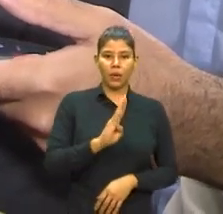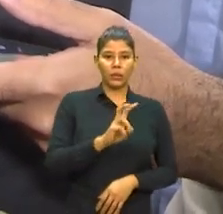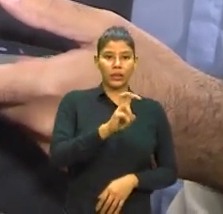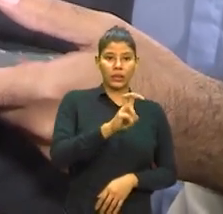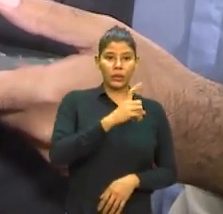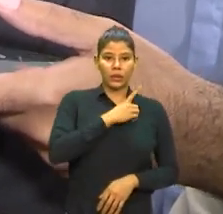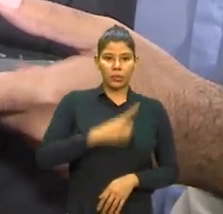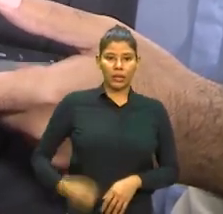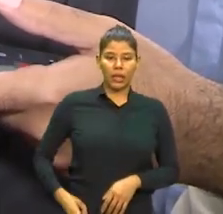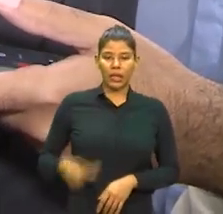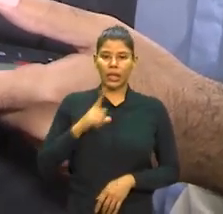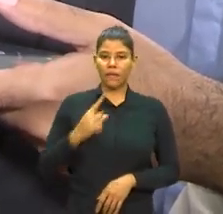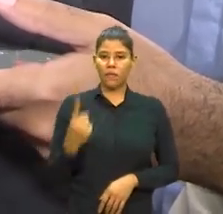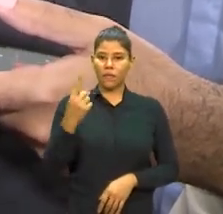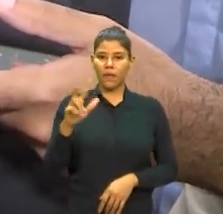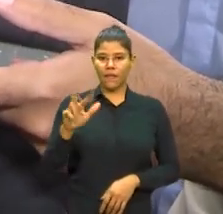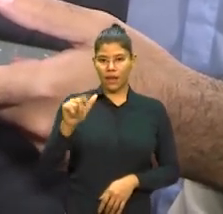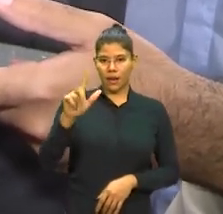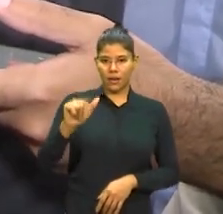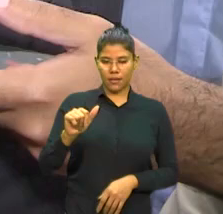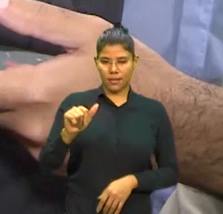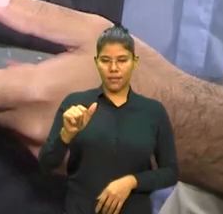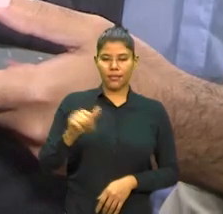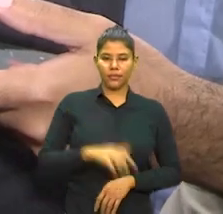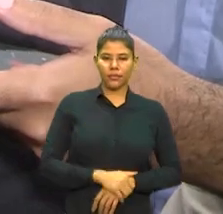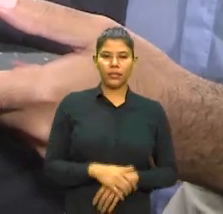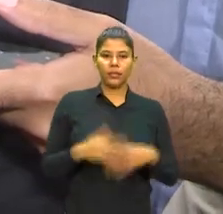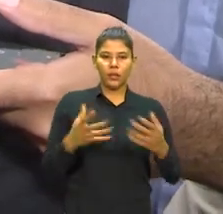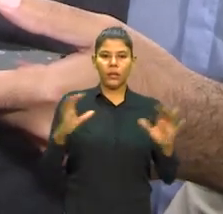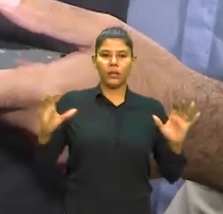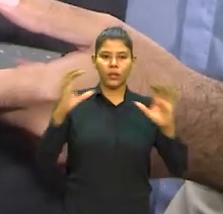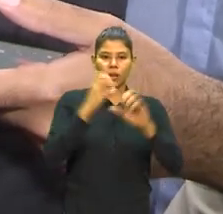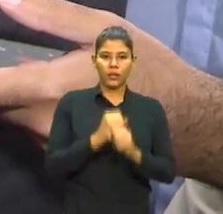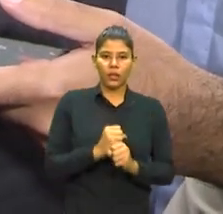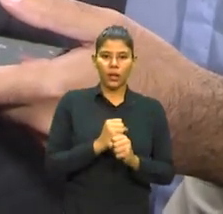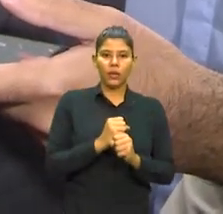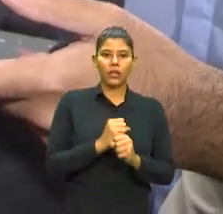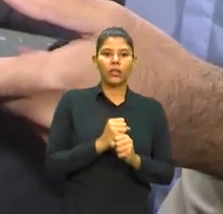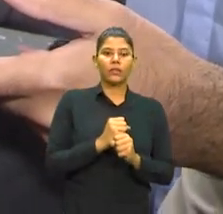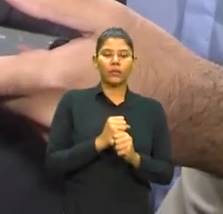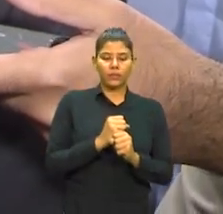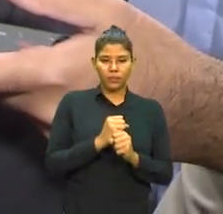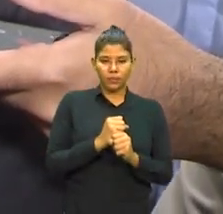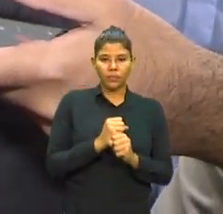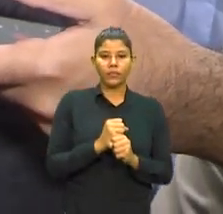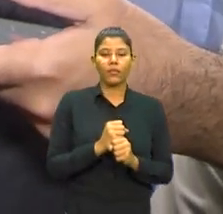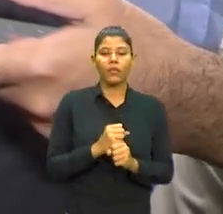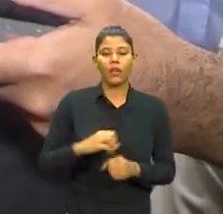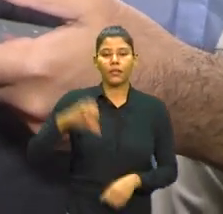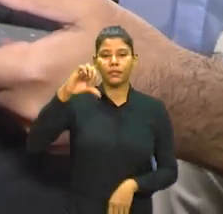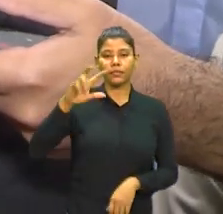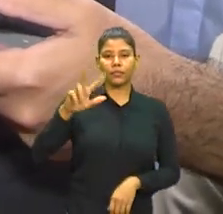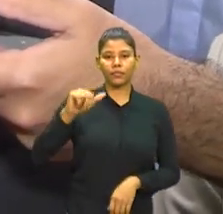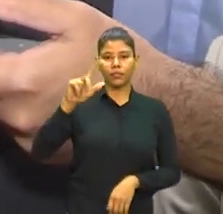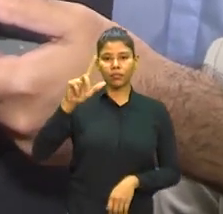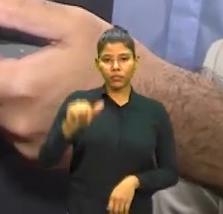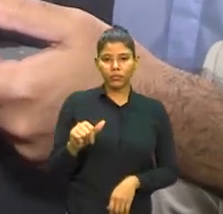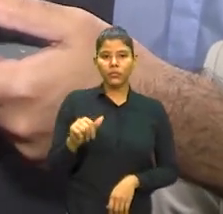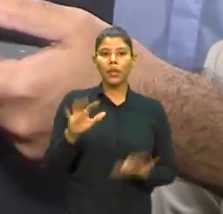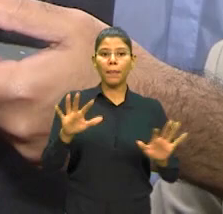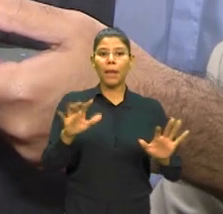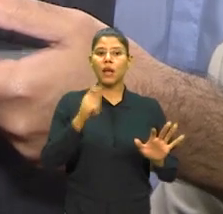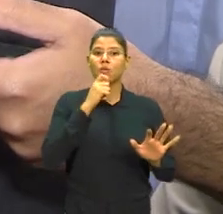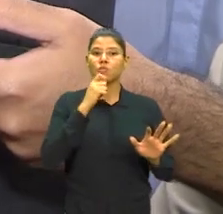tiveram direito a uma vaga então fazendo um Total de seis dos nove as outras três vagas chegou-se a um acordo